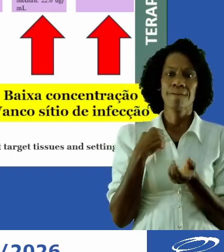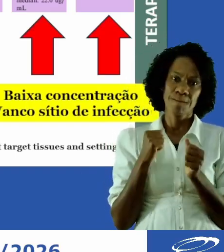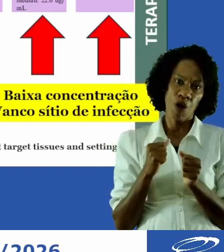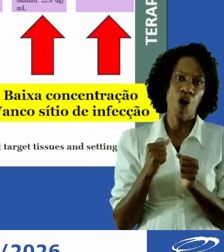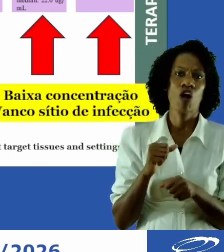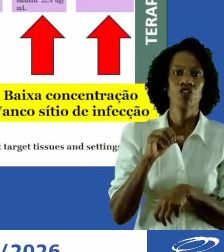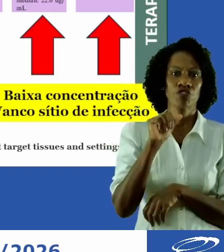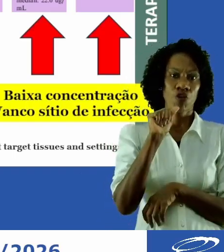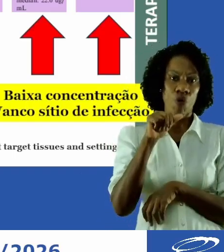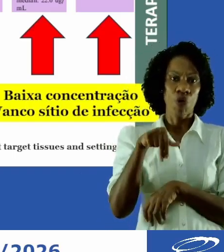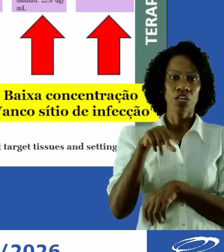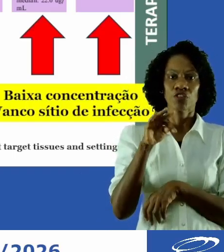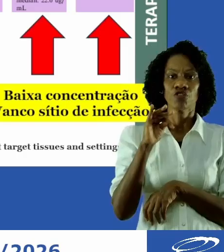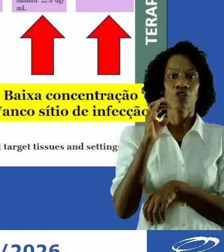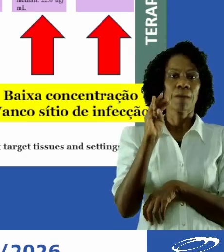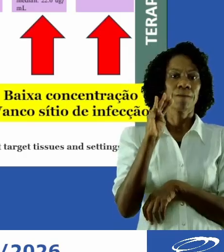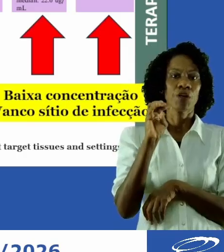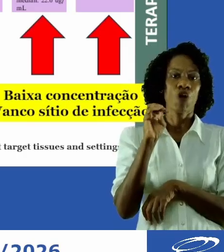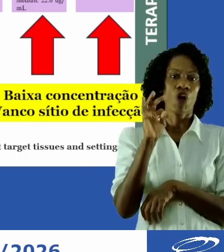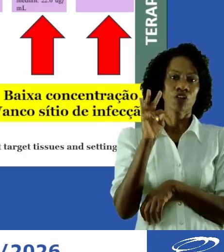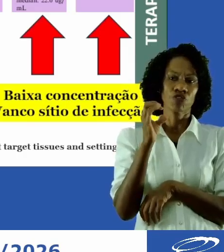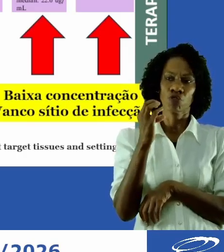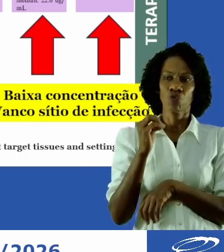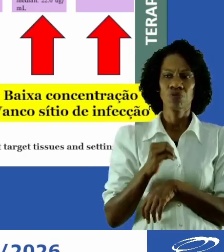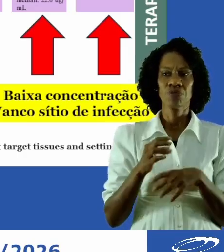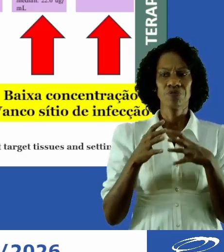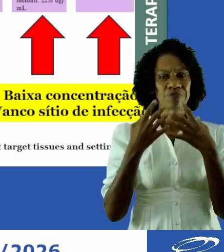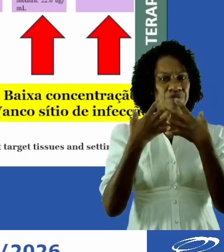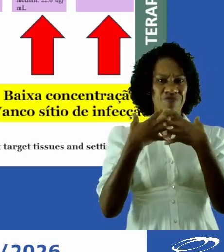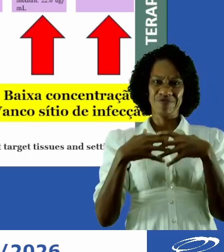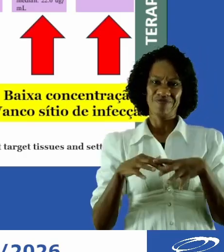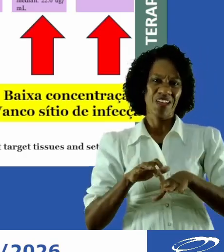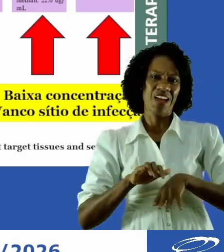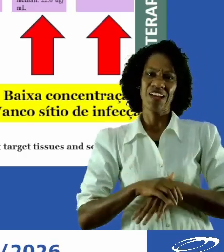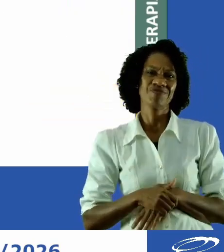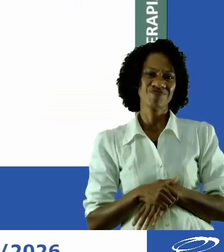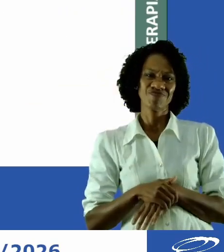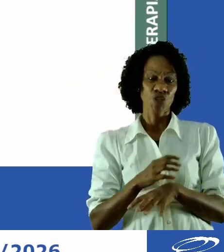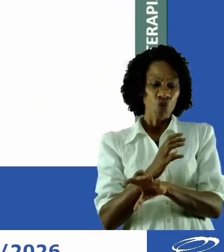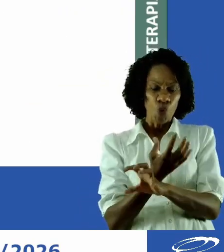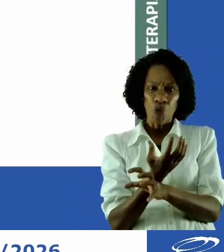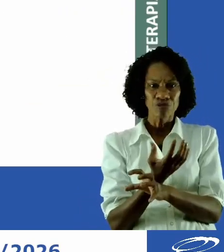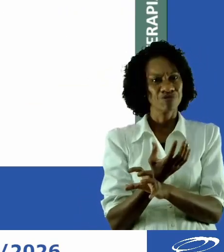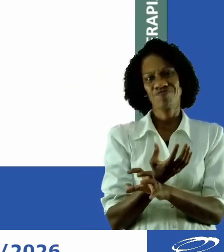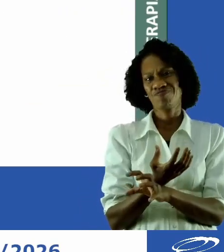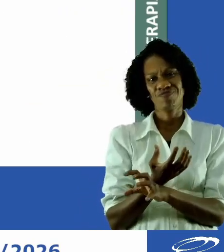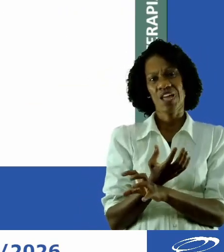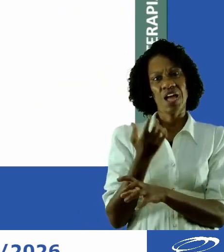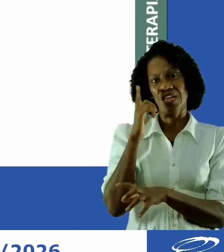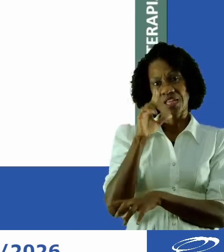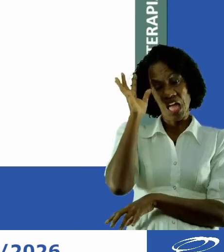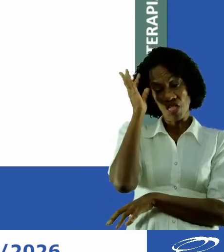aquela bactéria no sangue, não significa que vai concentrar o antimicrobiano no osso e a partir daí resolver o problema. Então,